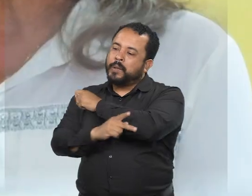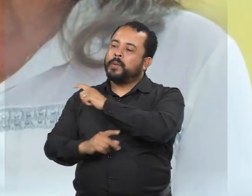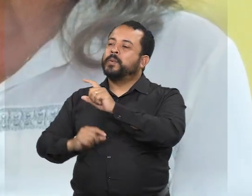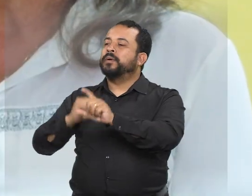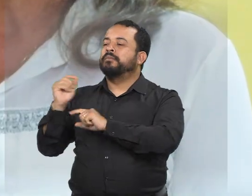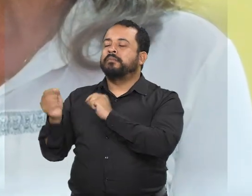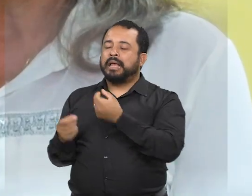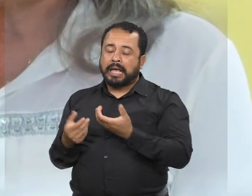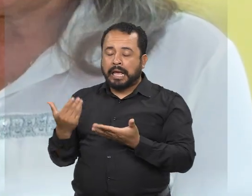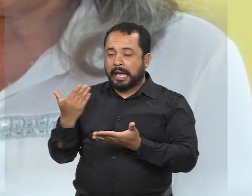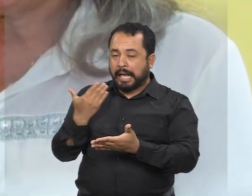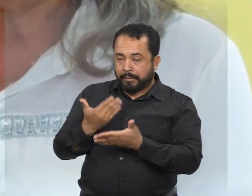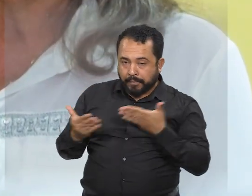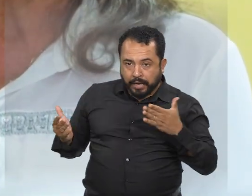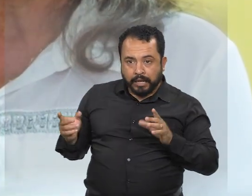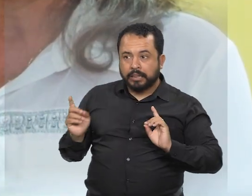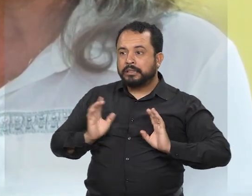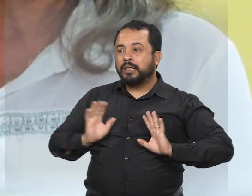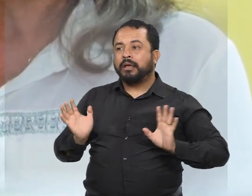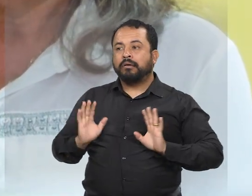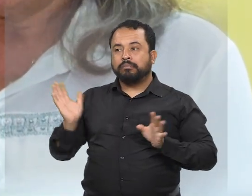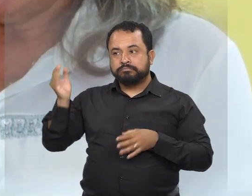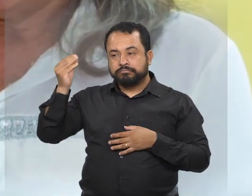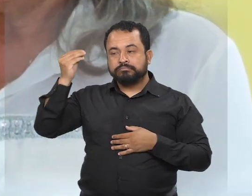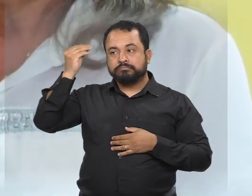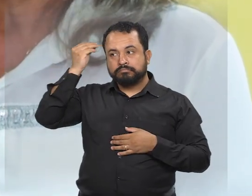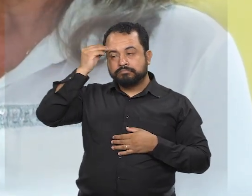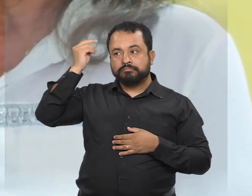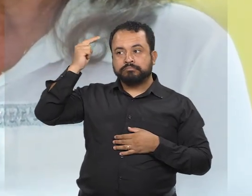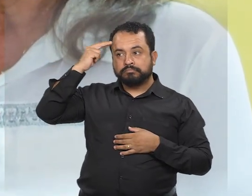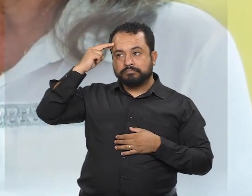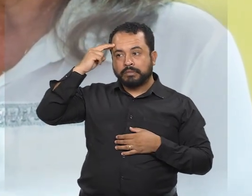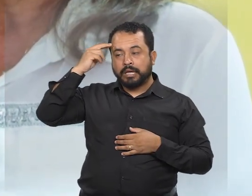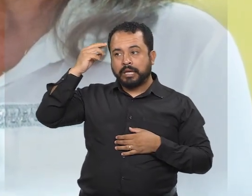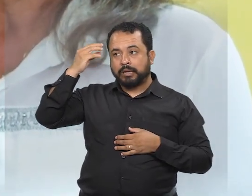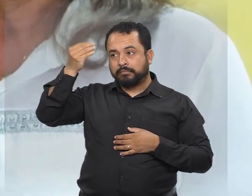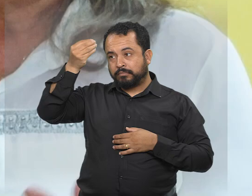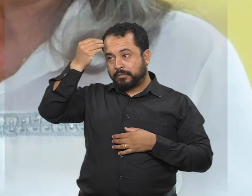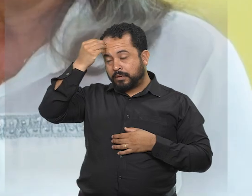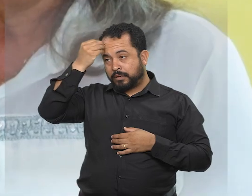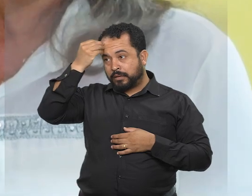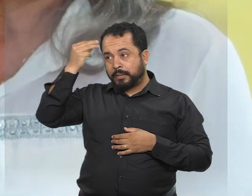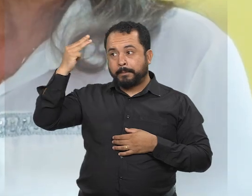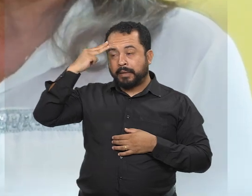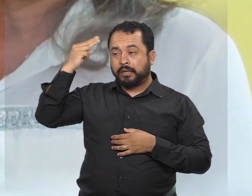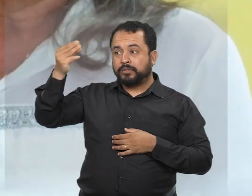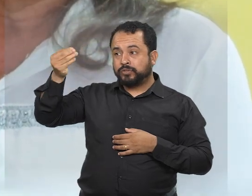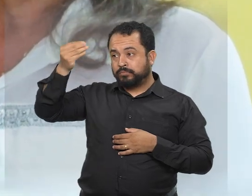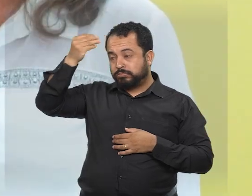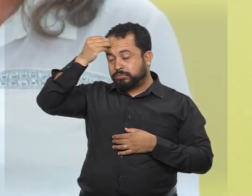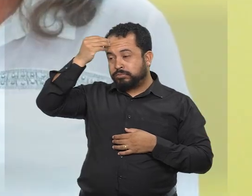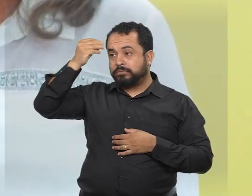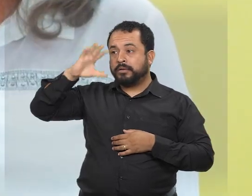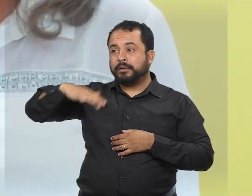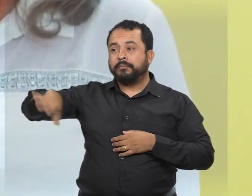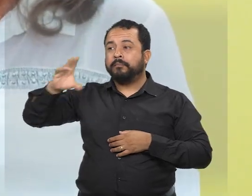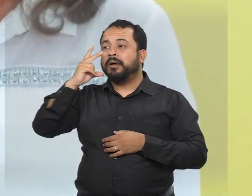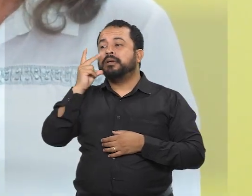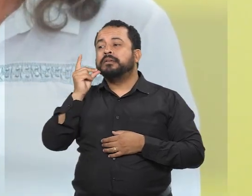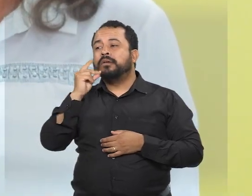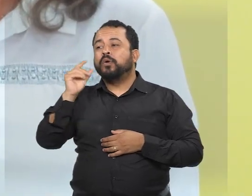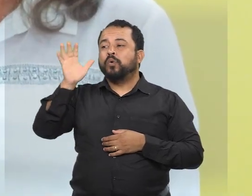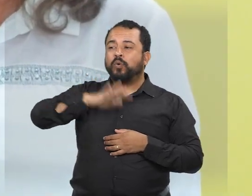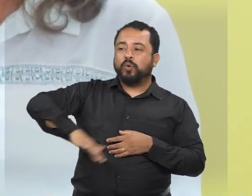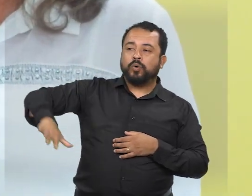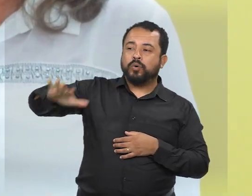para que isso não se perca na memória da população de Maceió, também